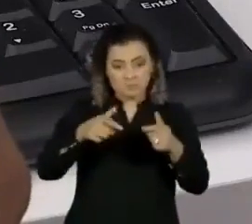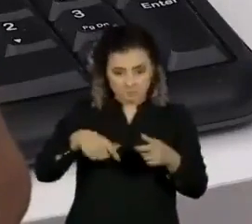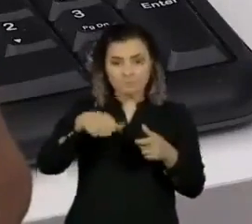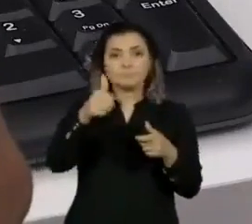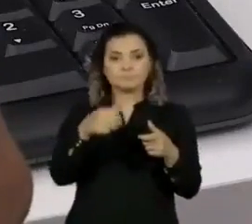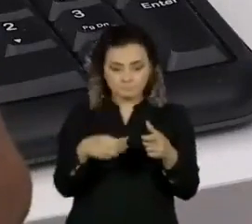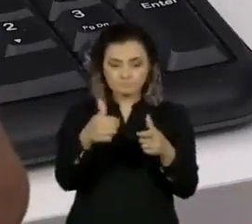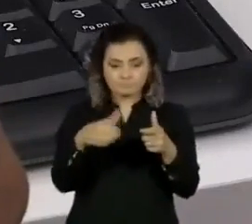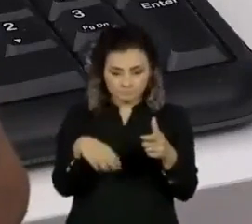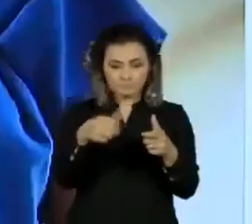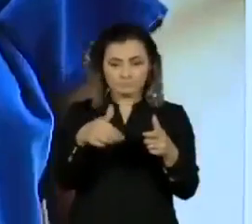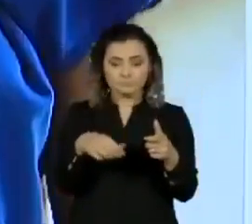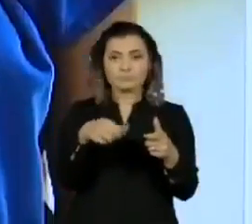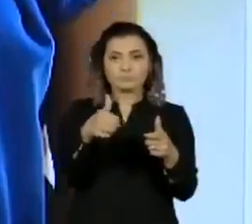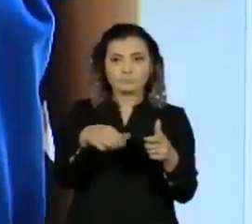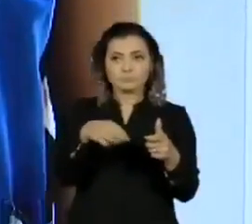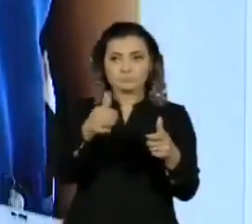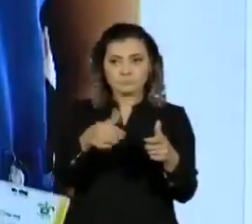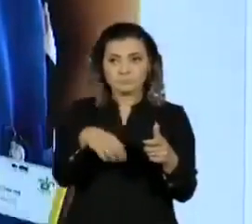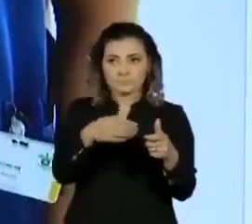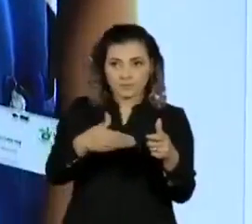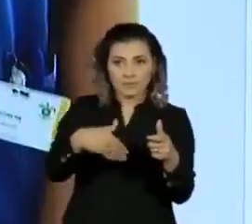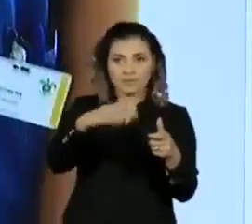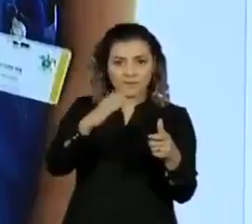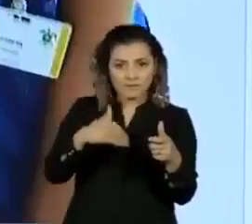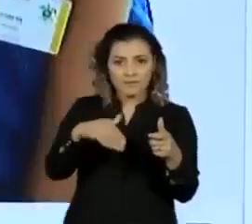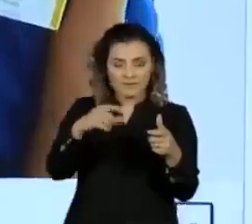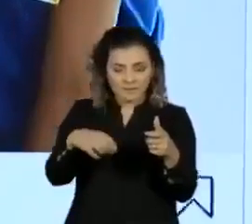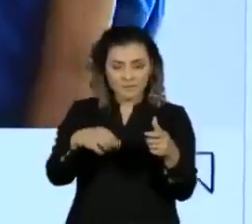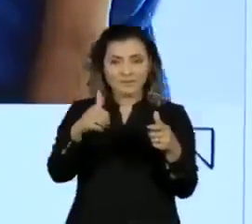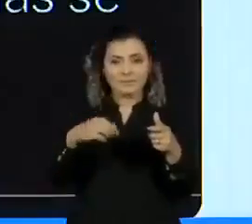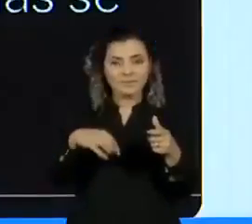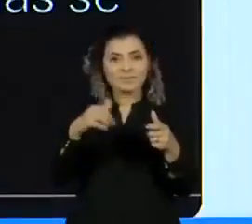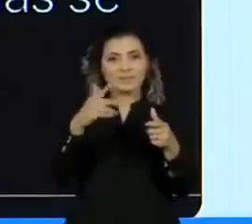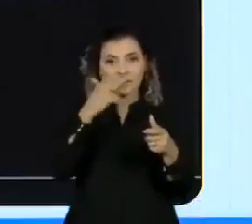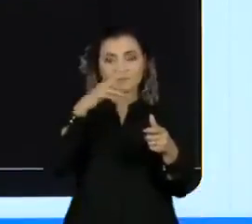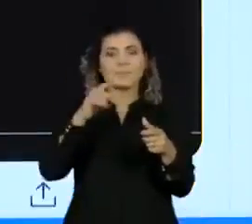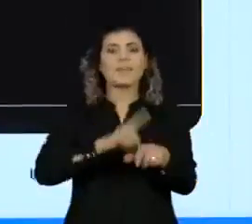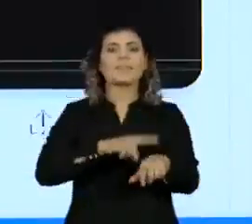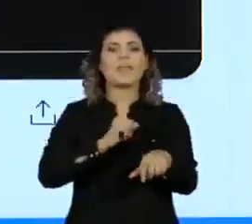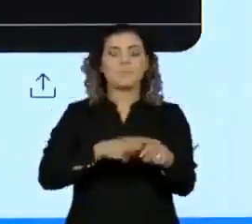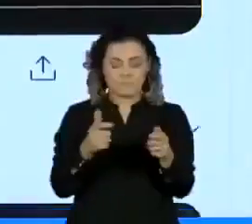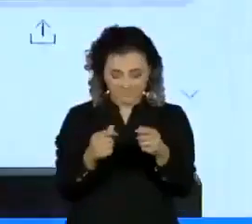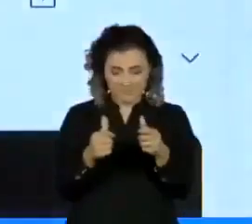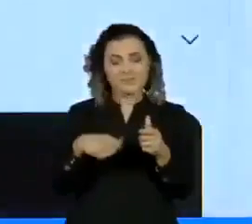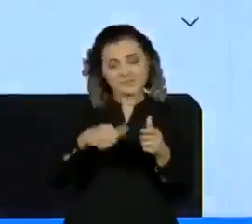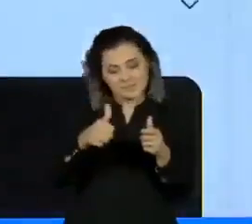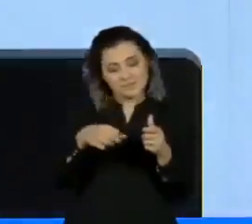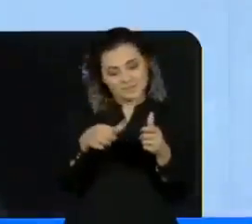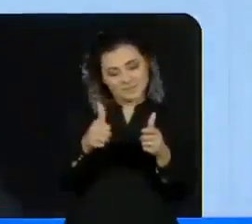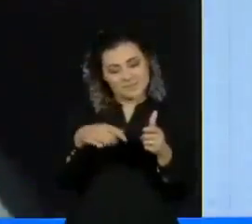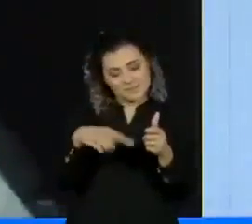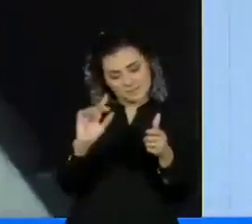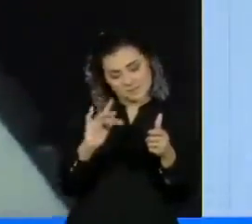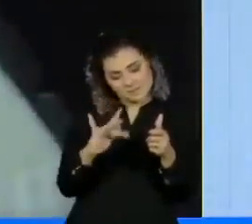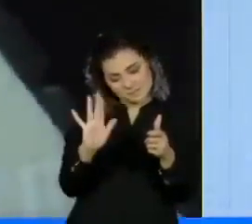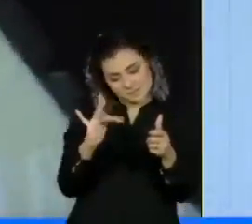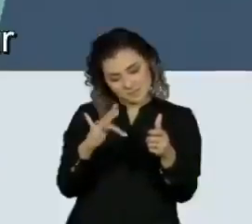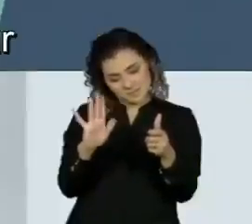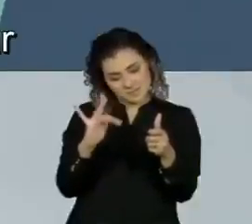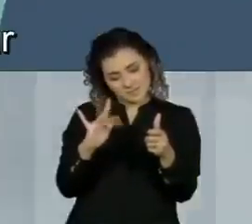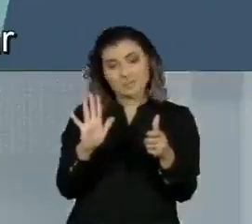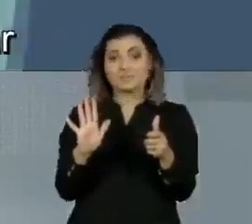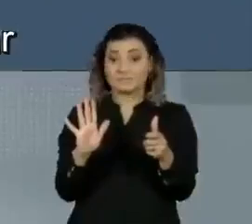tempo todo, isso é um outro mecanismo que faz com que você permaneça mais tempo conectado do que você inicialmente